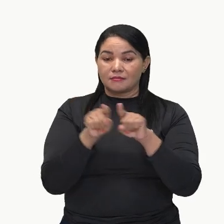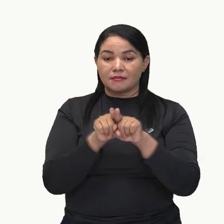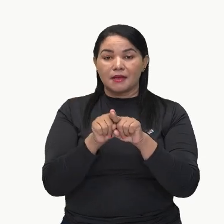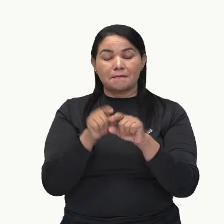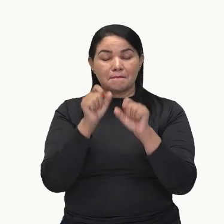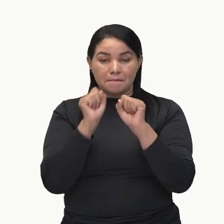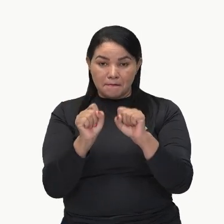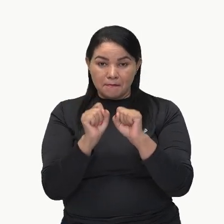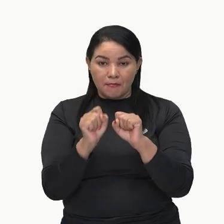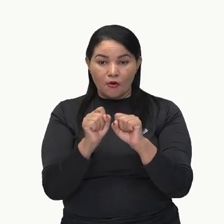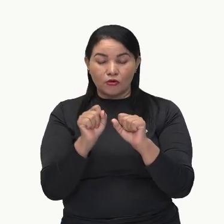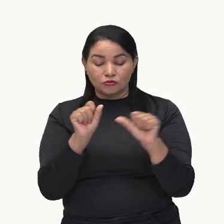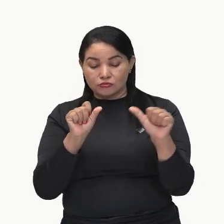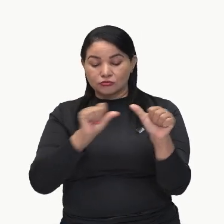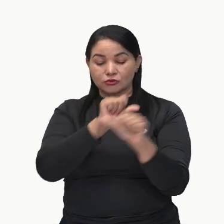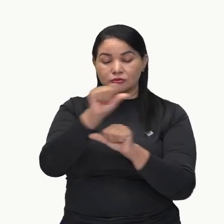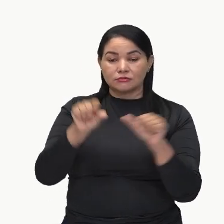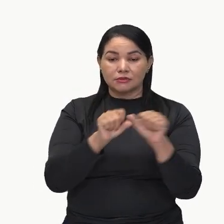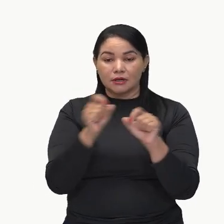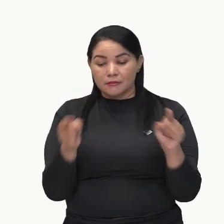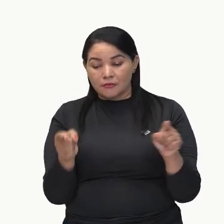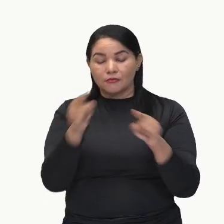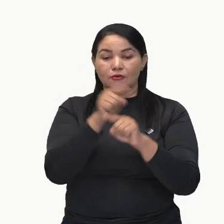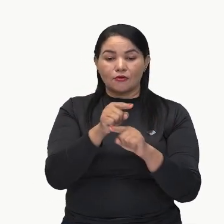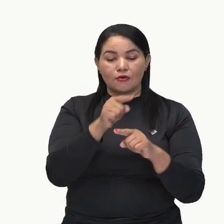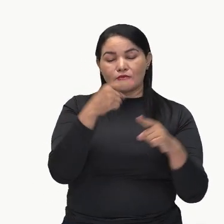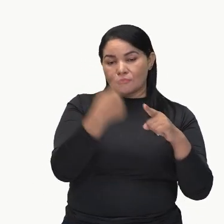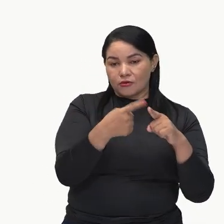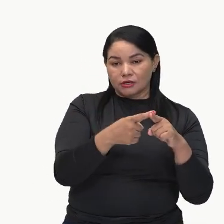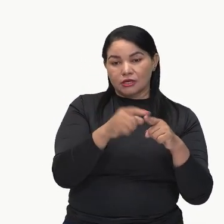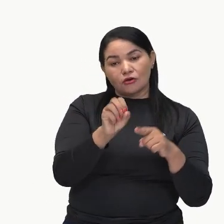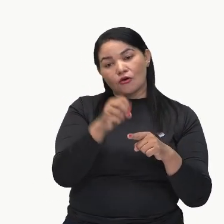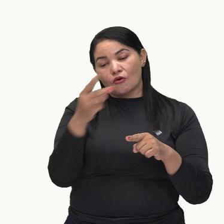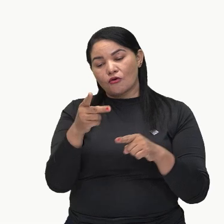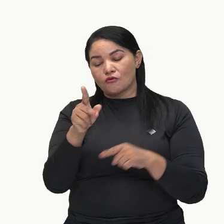pelo porquê ou pelo pois, né?